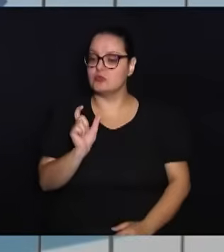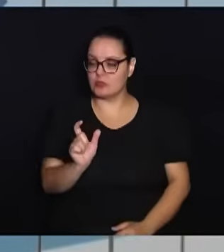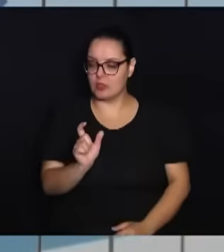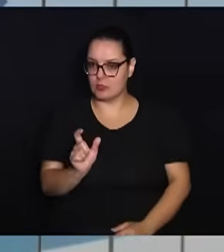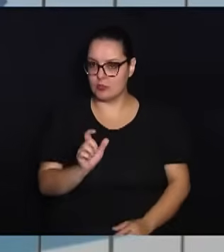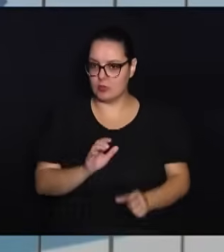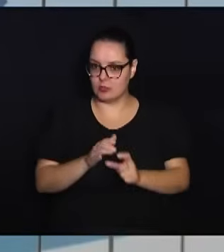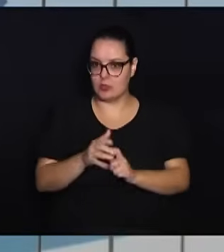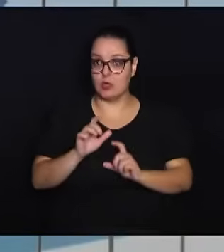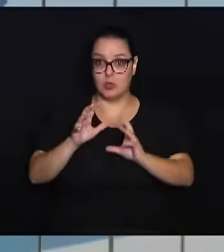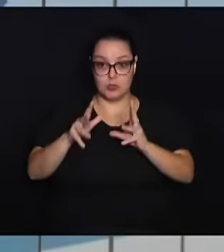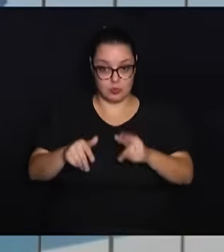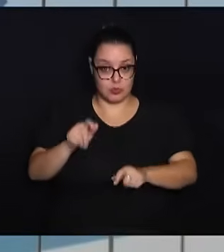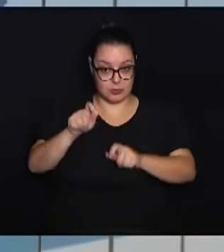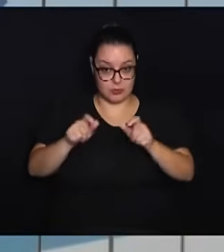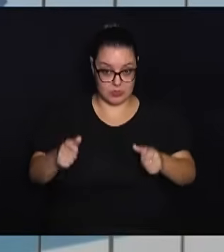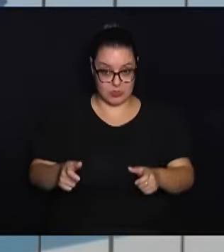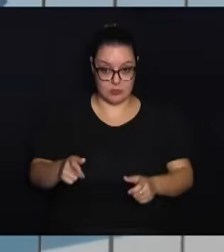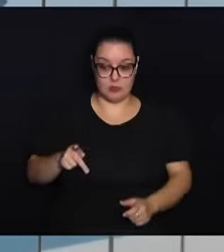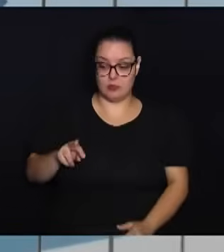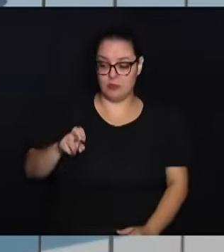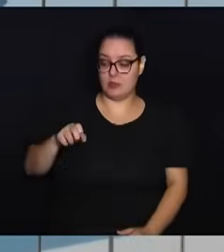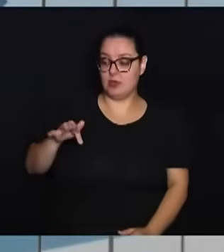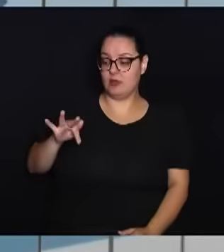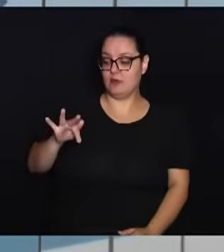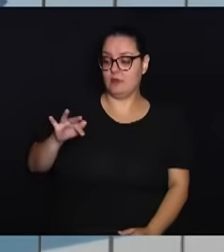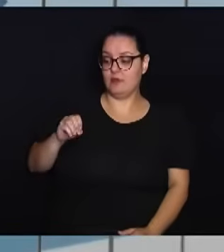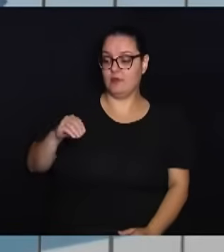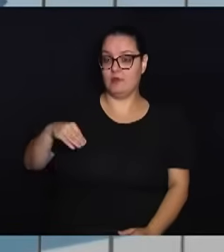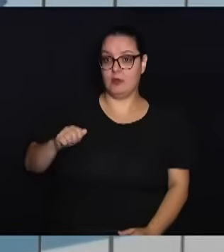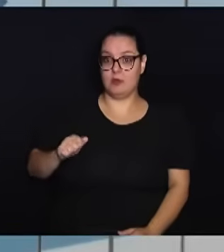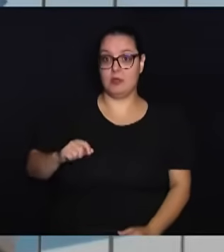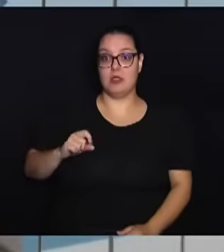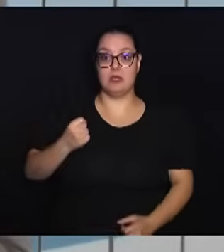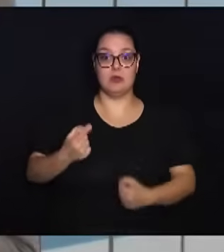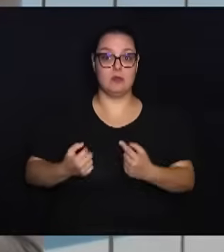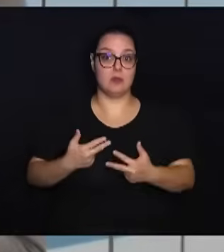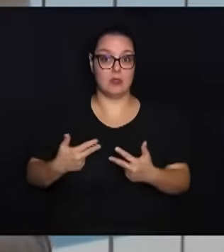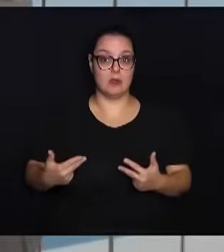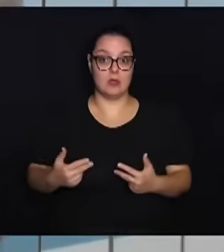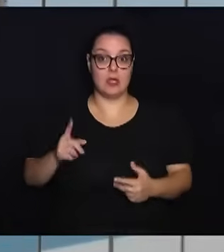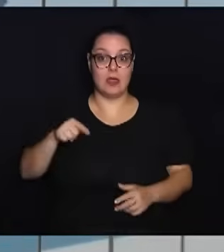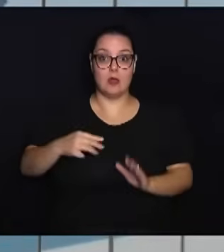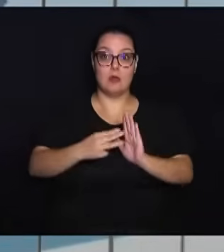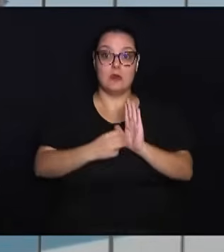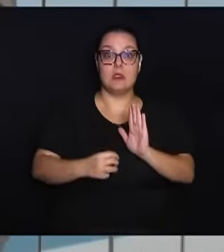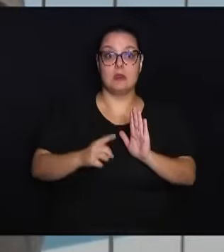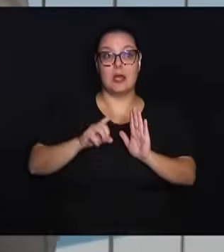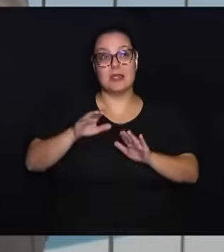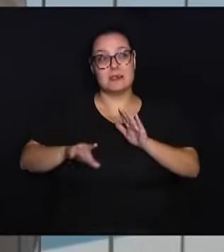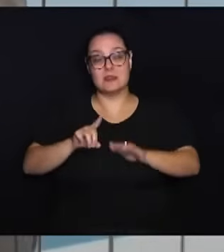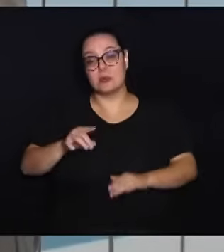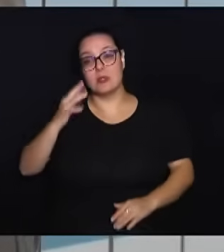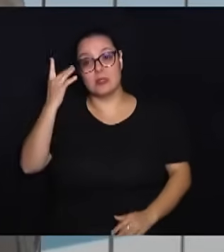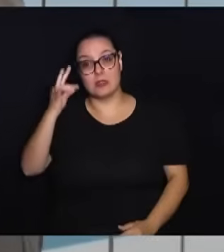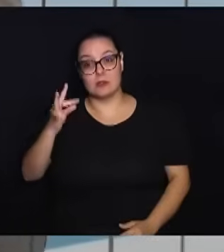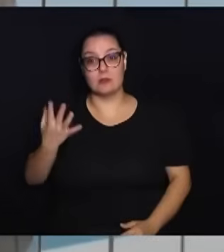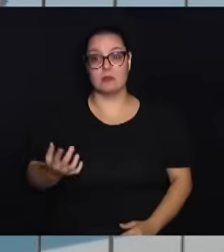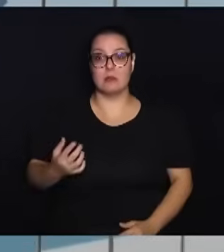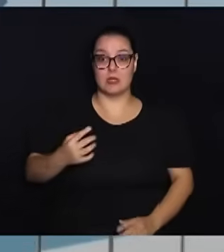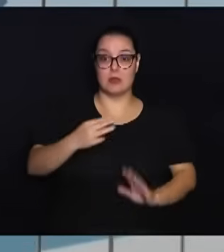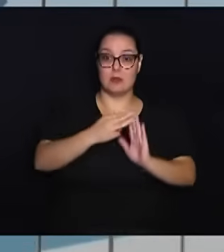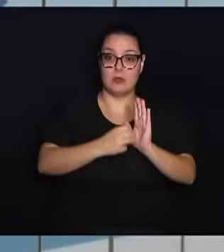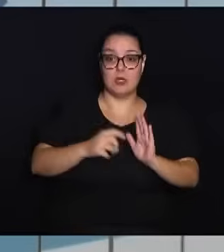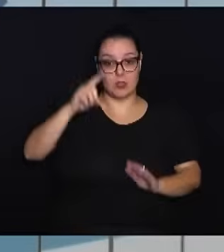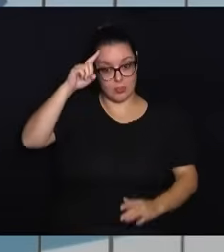toda pessoa, quando ela performa em algo, ela tem um método. Okay. Às vezes não é nem um método na teoria, mas é um método que é uma